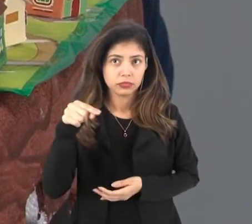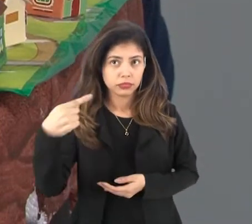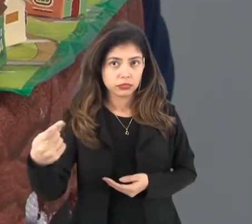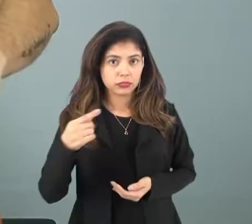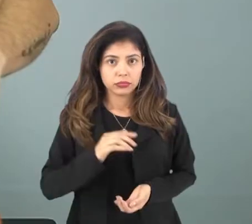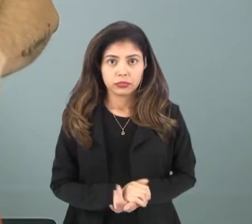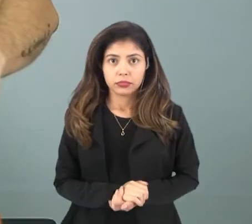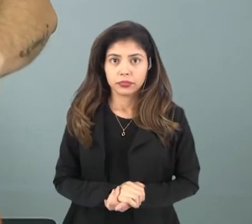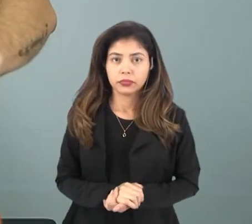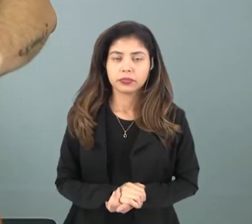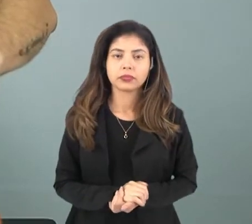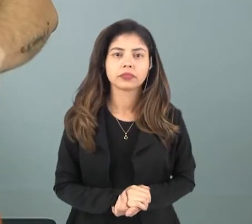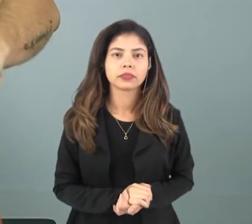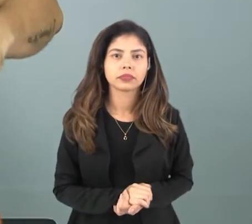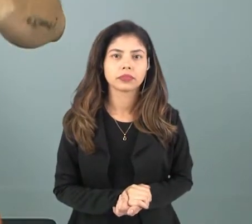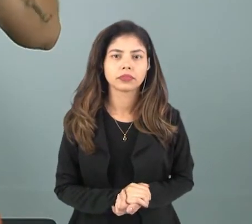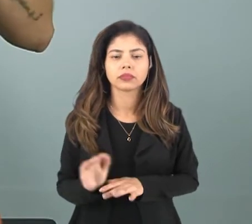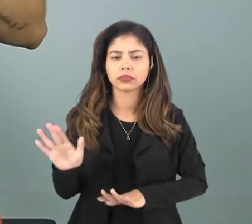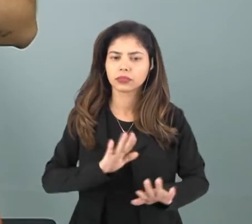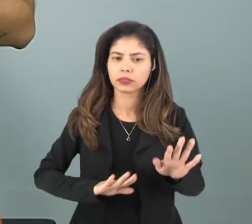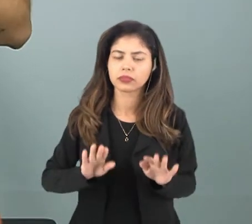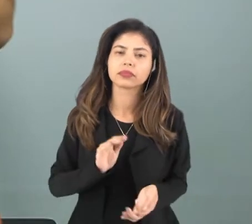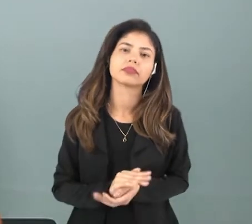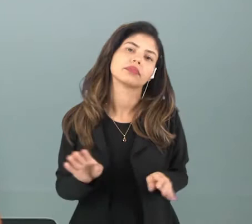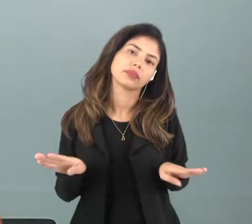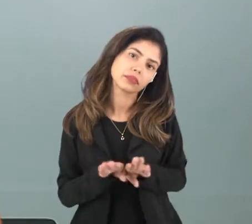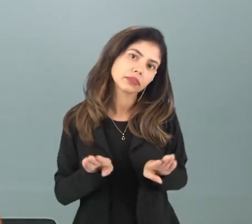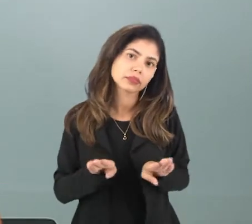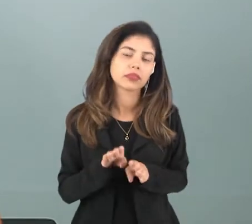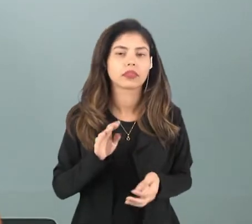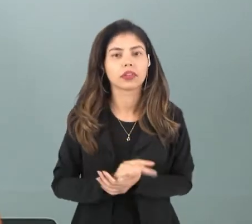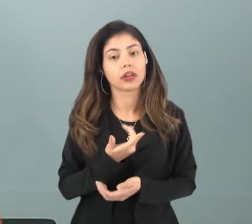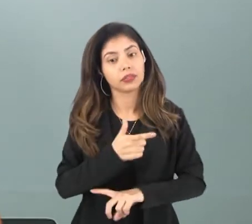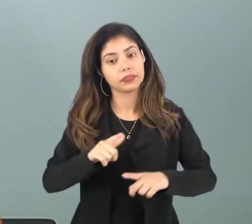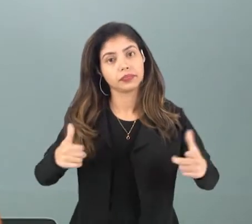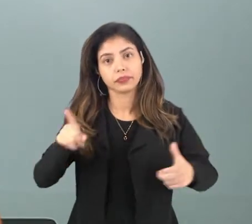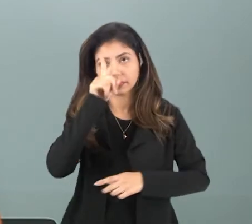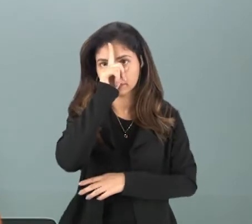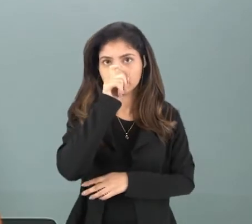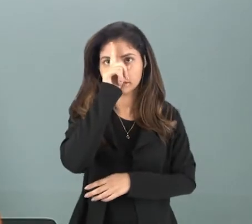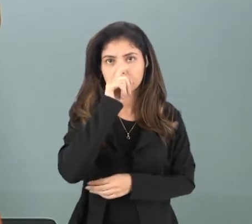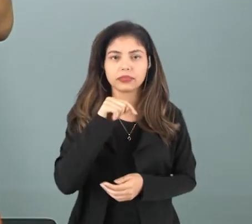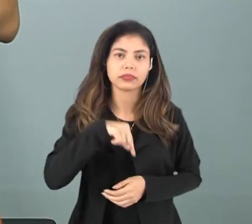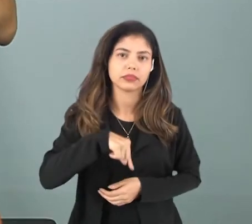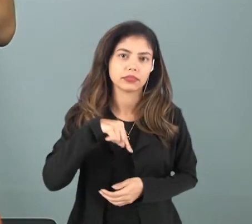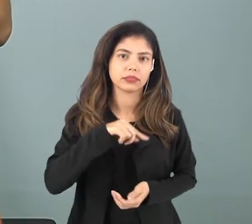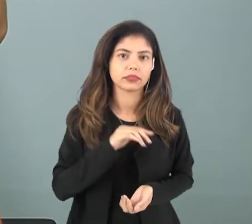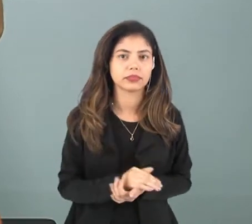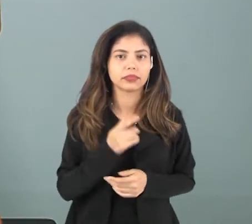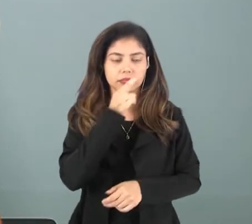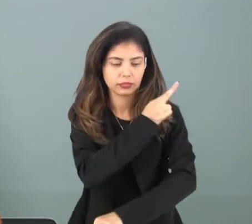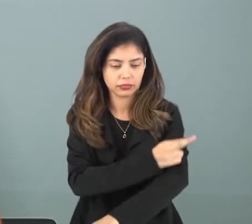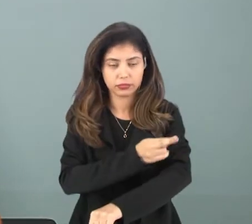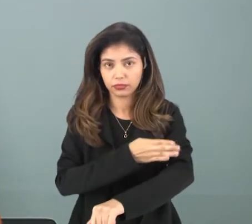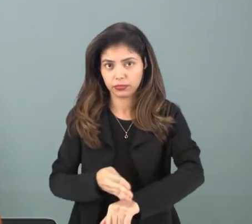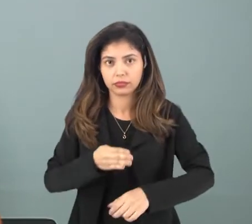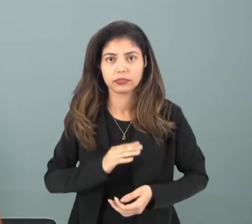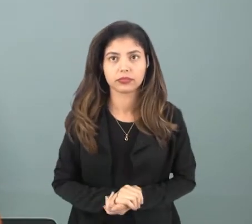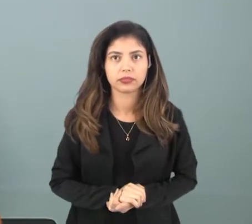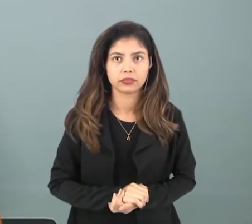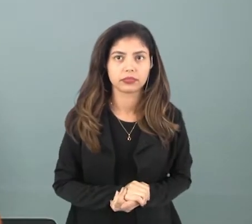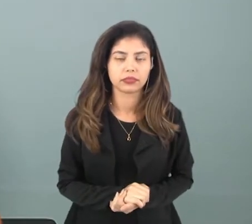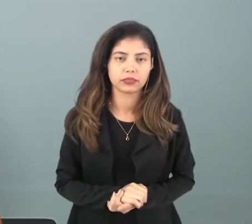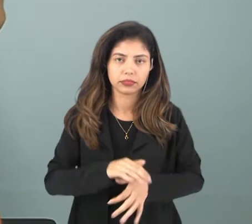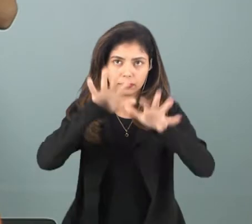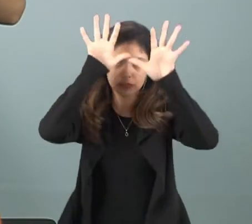lá na zona rural não tem esse tratamento, né? Se você vai nesses grandes hospitais de Rio Branco, né? Aqui